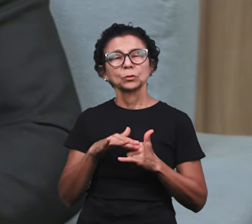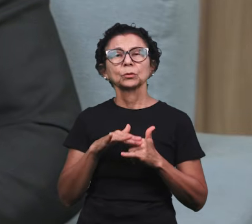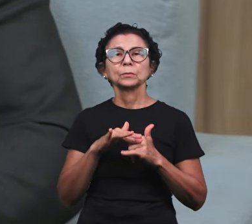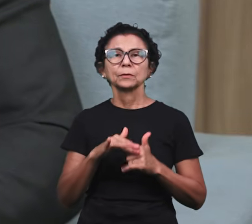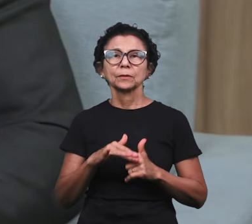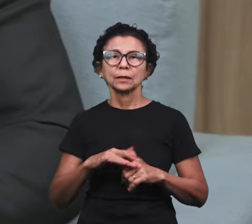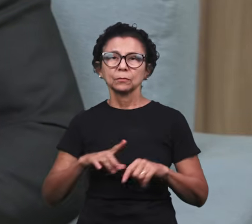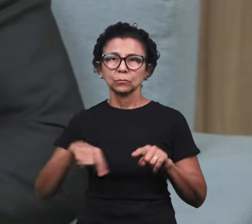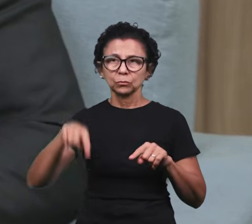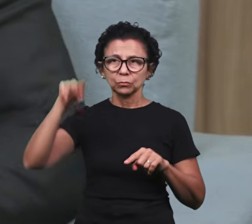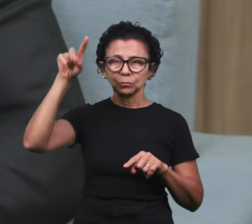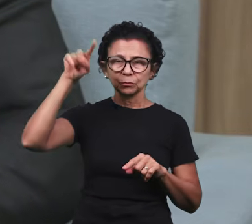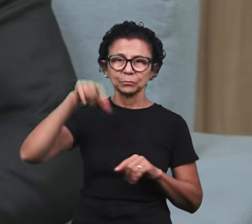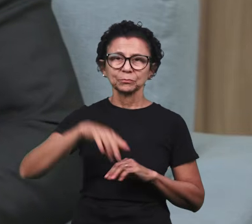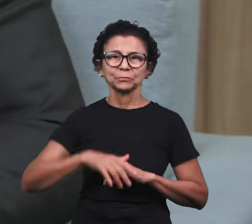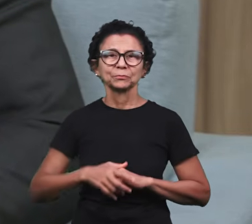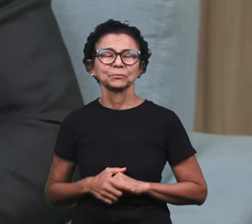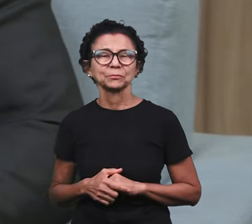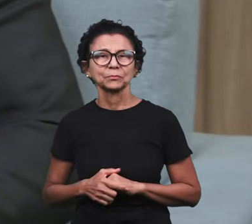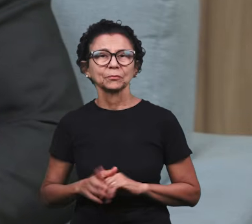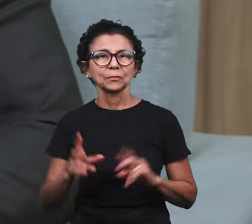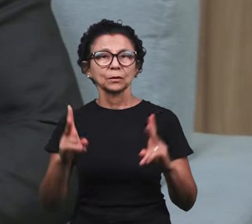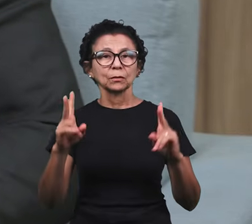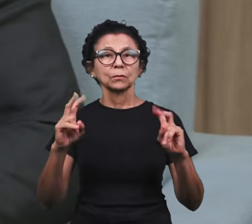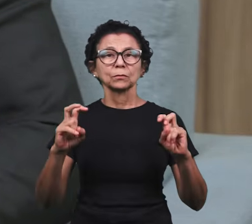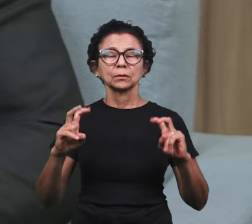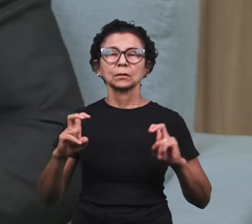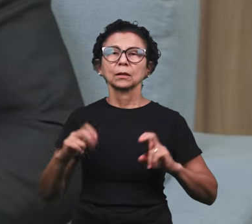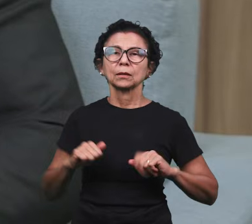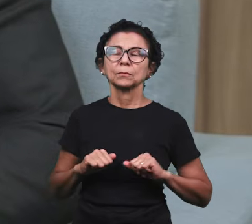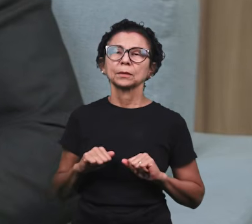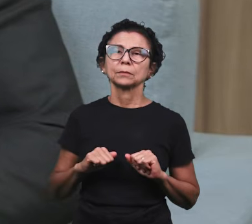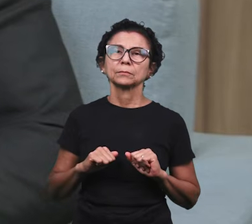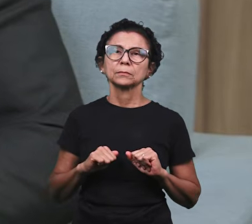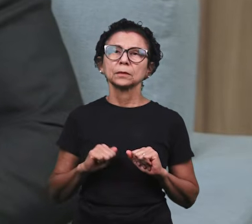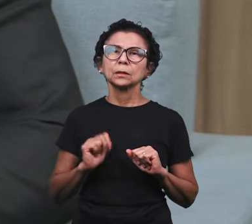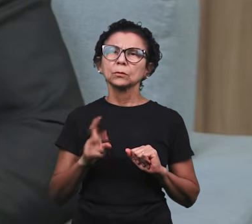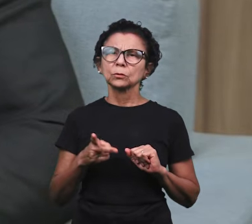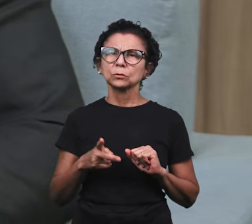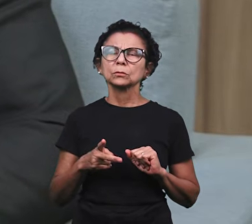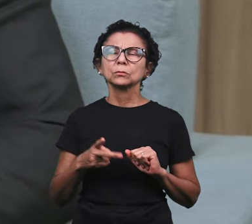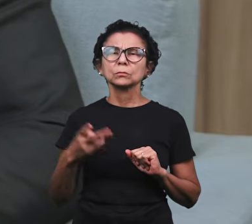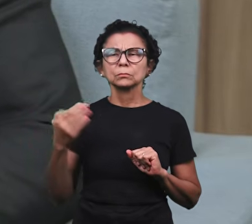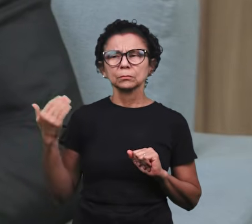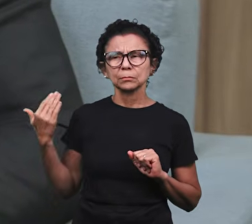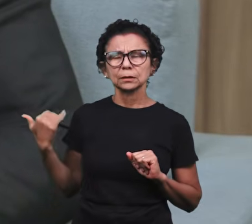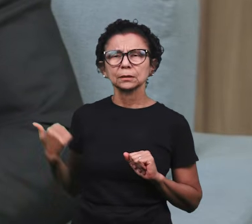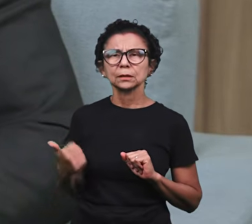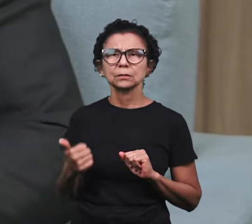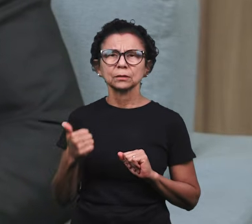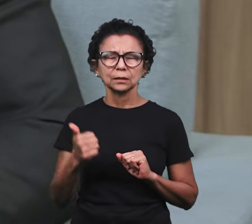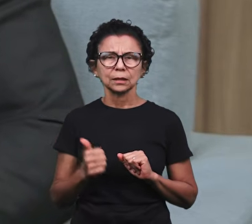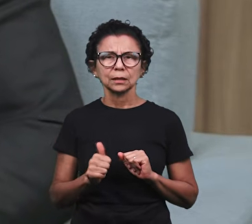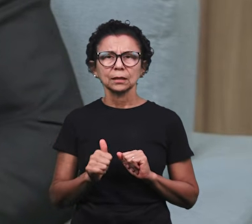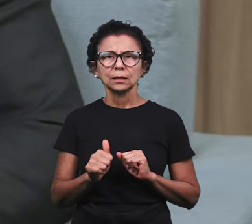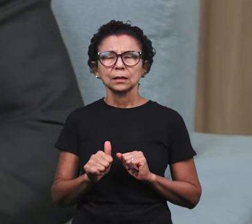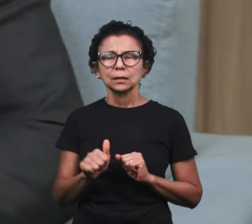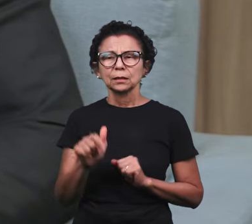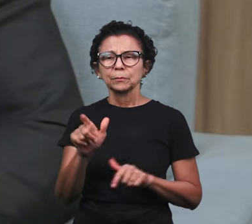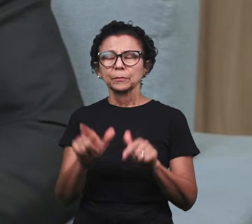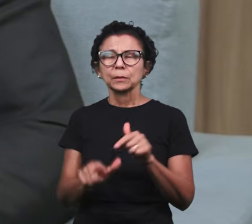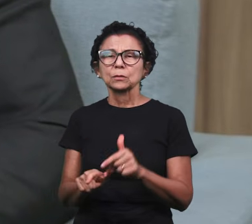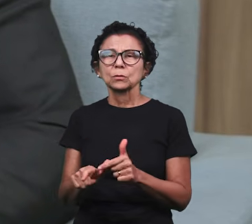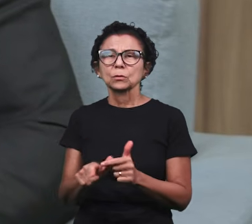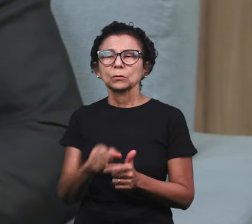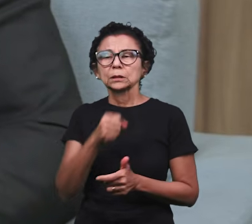estamos aqui dando continuidade ao tema do episódio que tivemos anteriormente, falando sobre assistência aos idosos, cultos